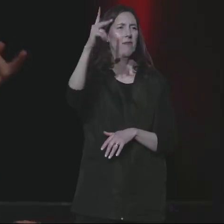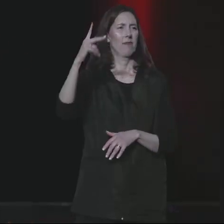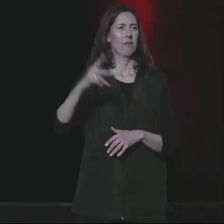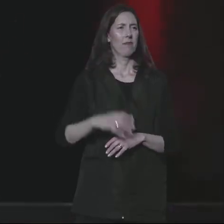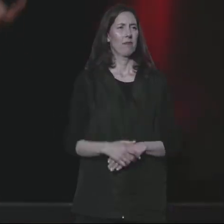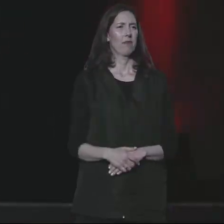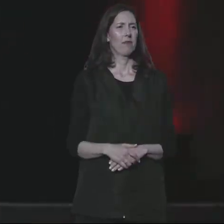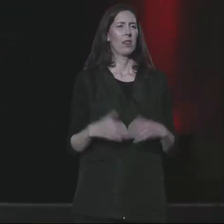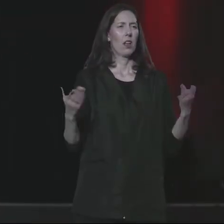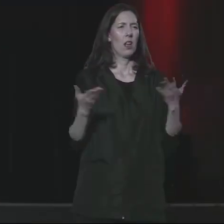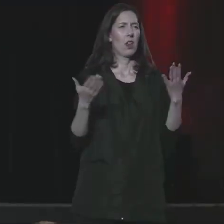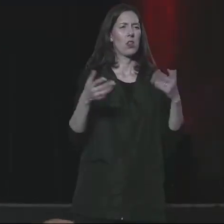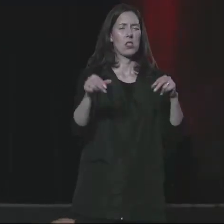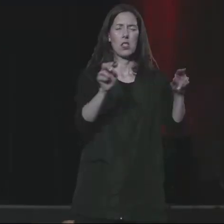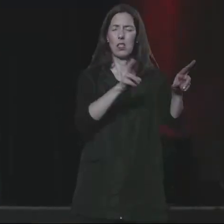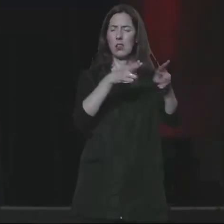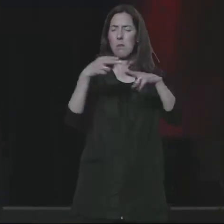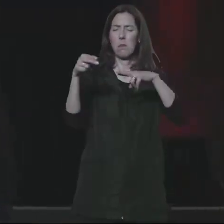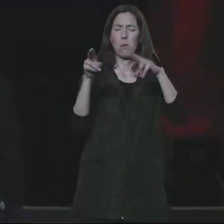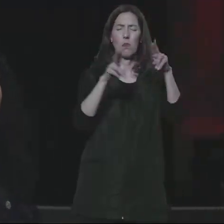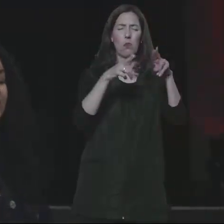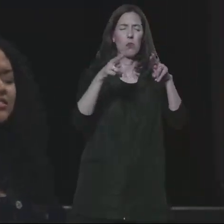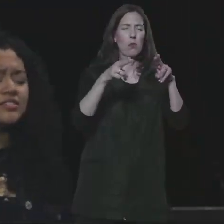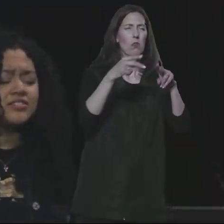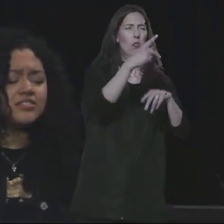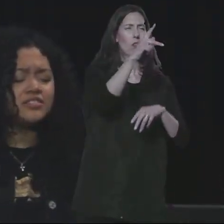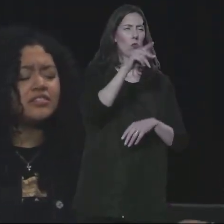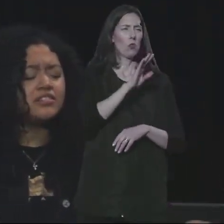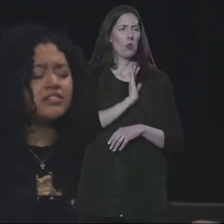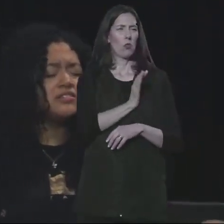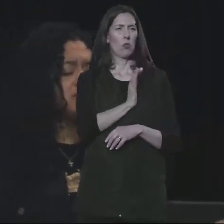cante a música que Ele colocou no seu coração,